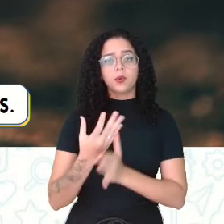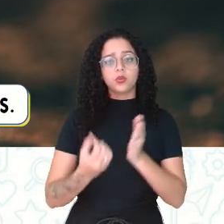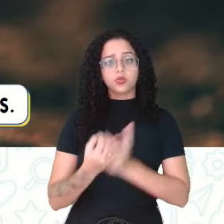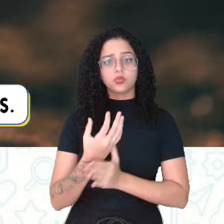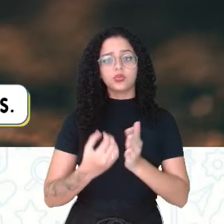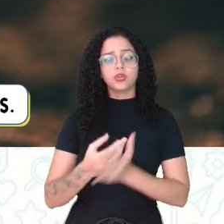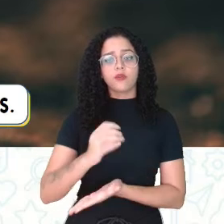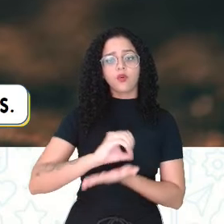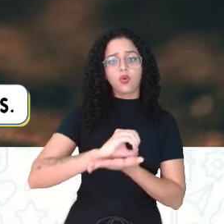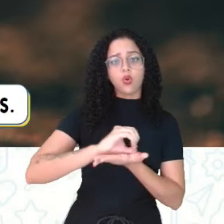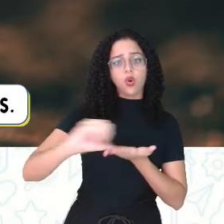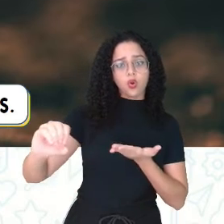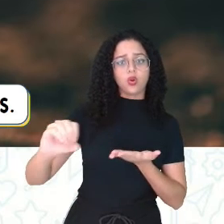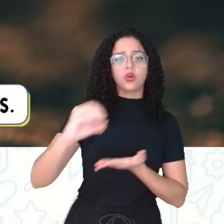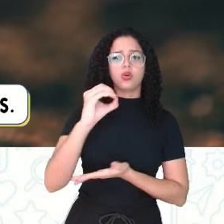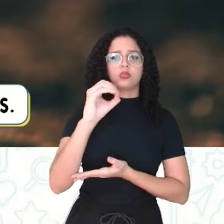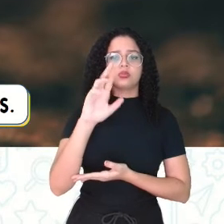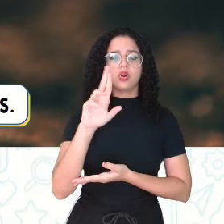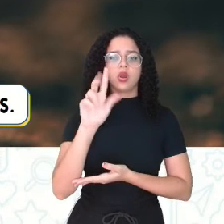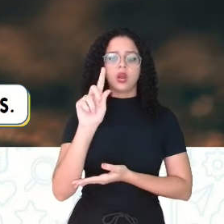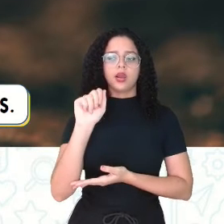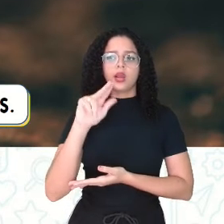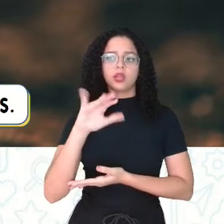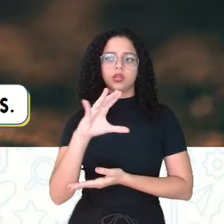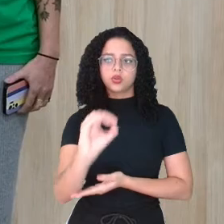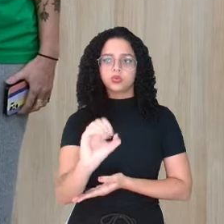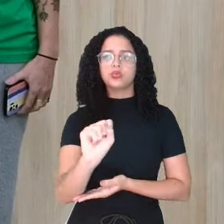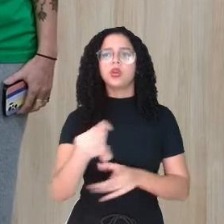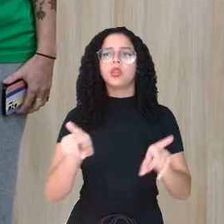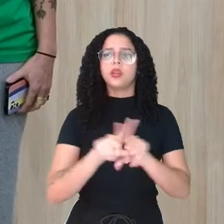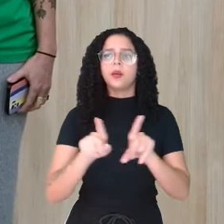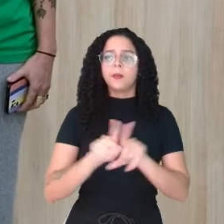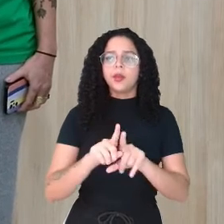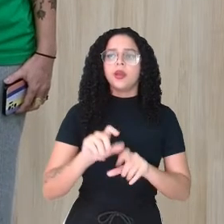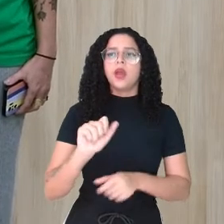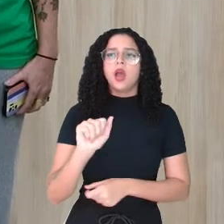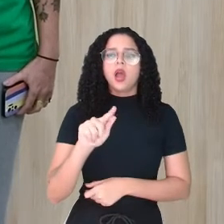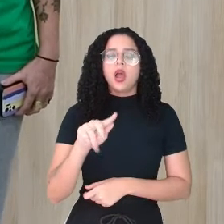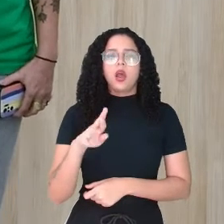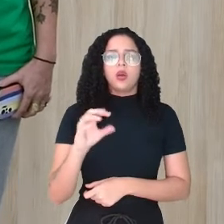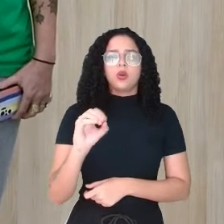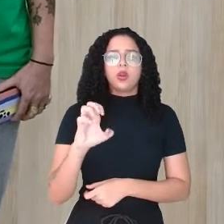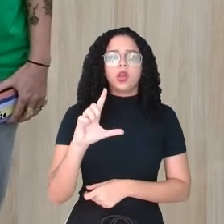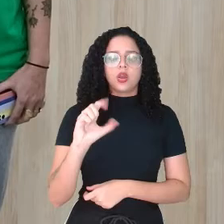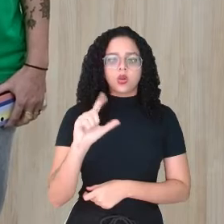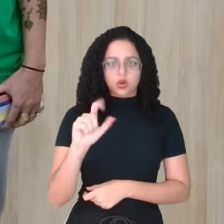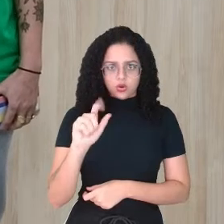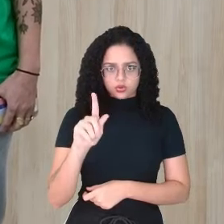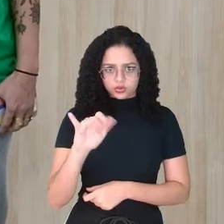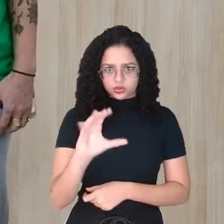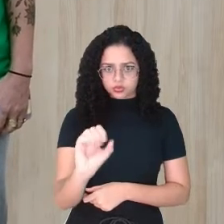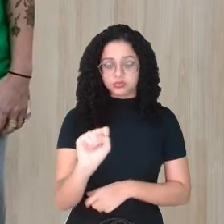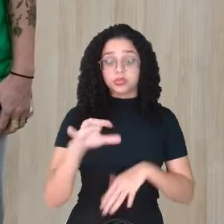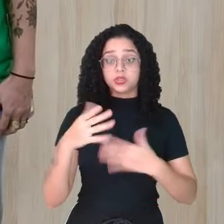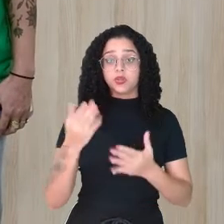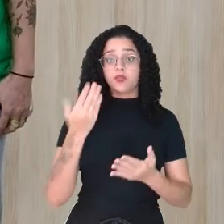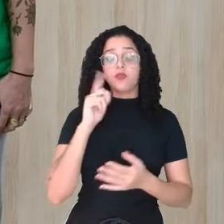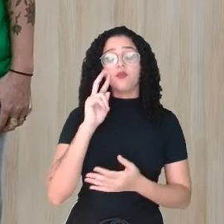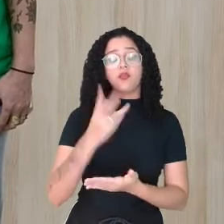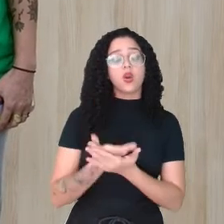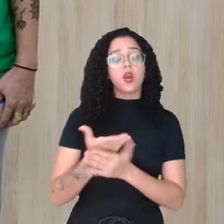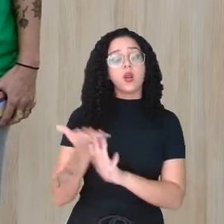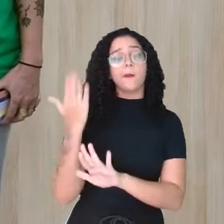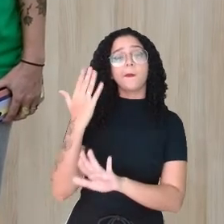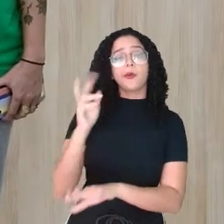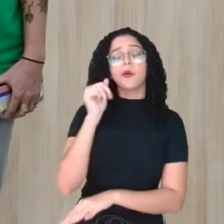orgânicos, certo? E agroecológicos. Então, a gente viu, né, na aula anterior que as mulheres estão aí à